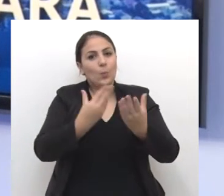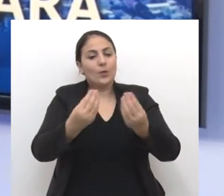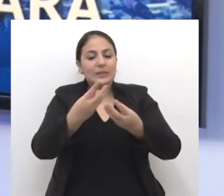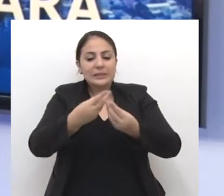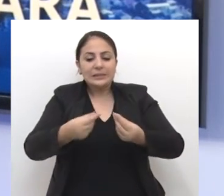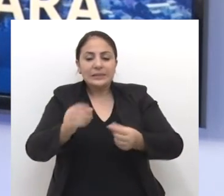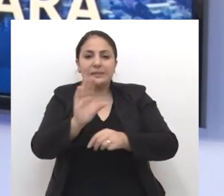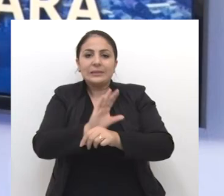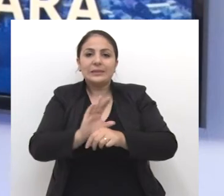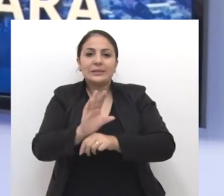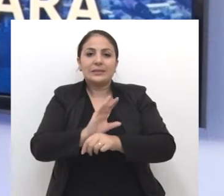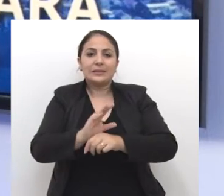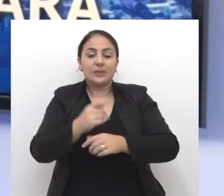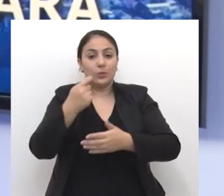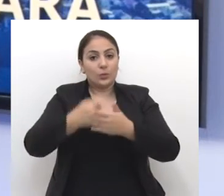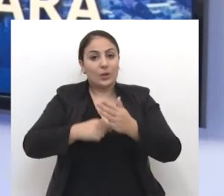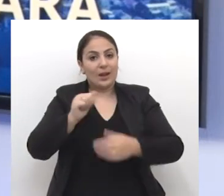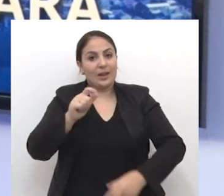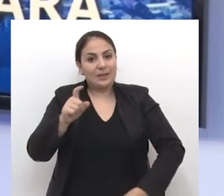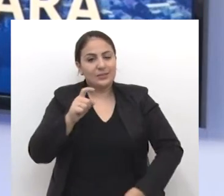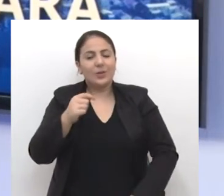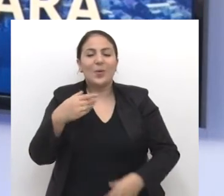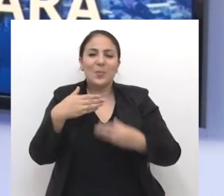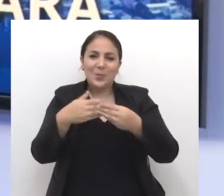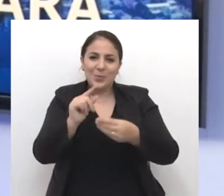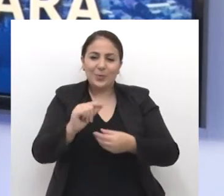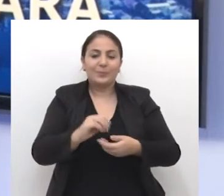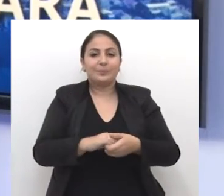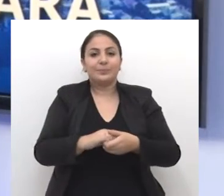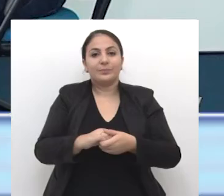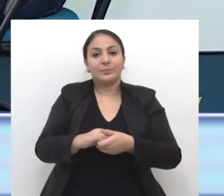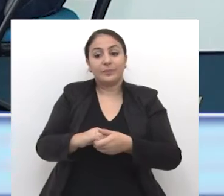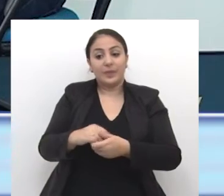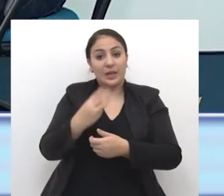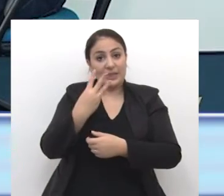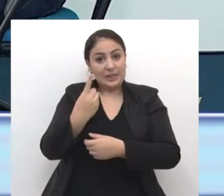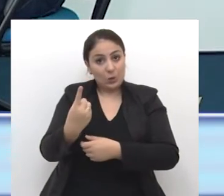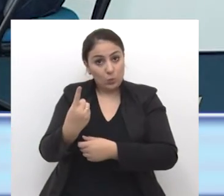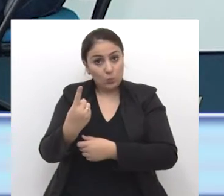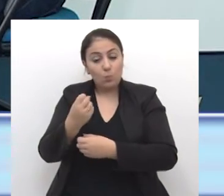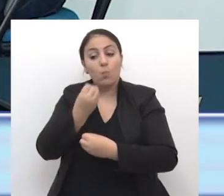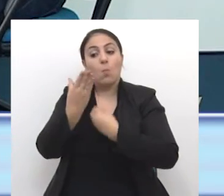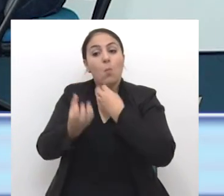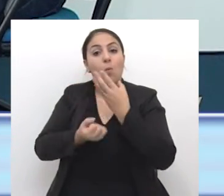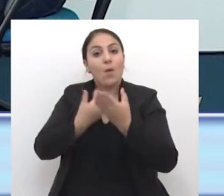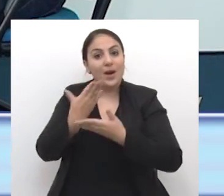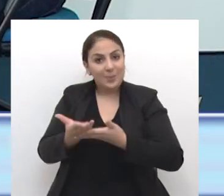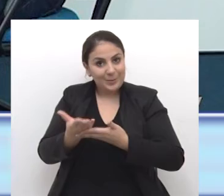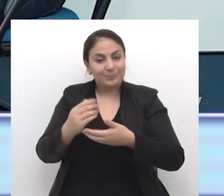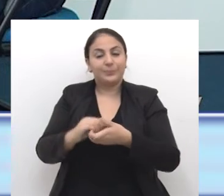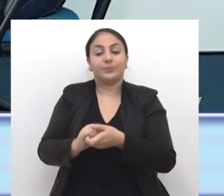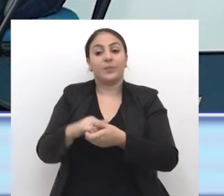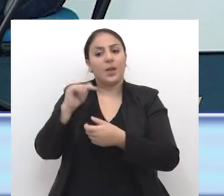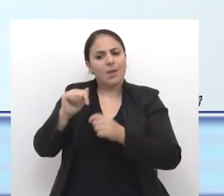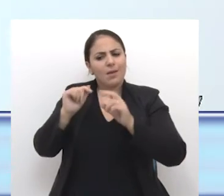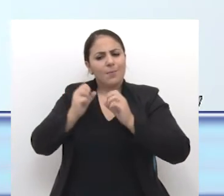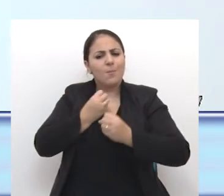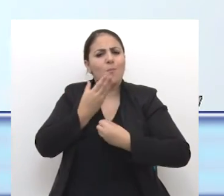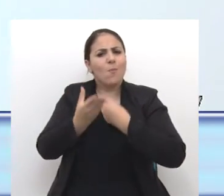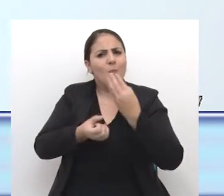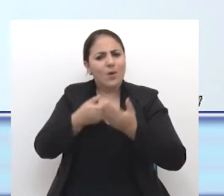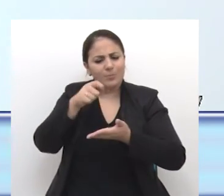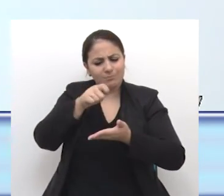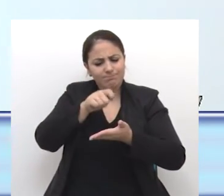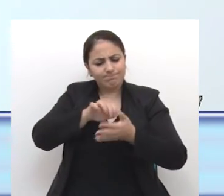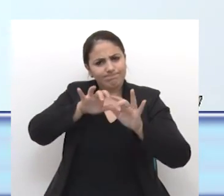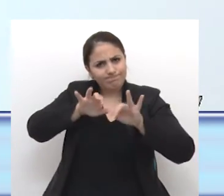do escritor Alexio da Rosa. Acompanhe um trecho do programa. São 31 poemas. Esses poemas